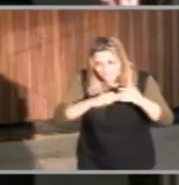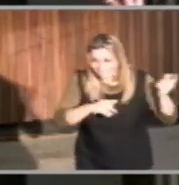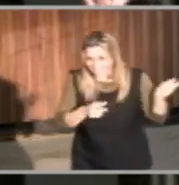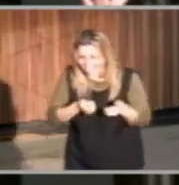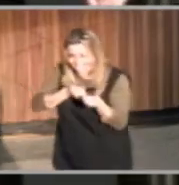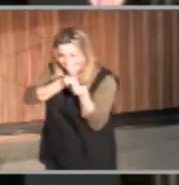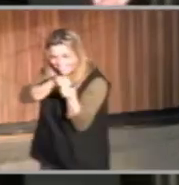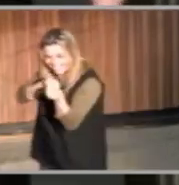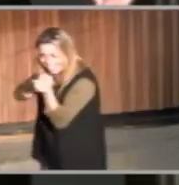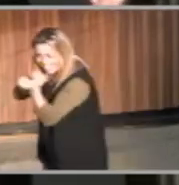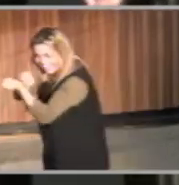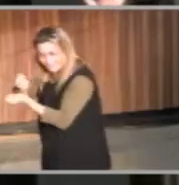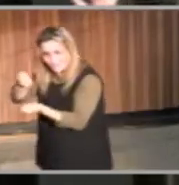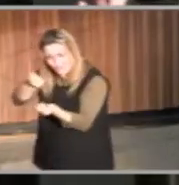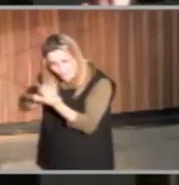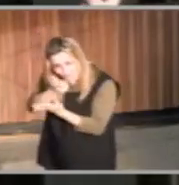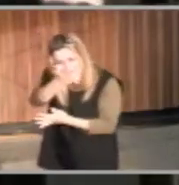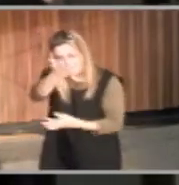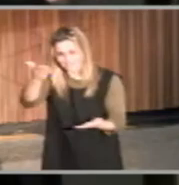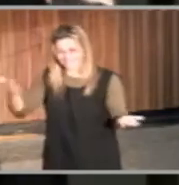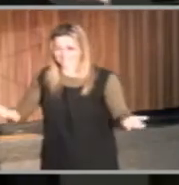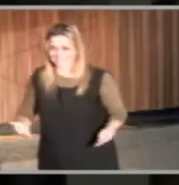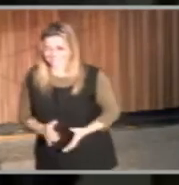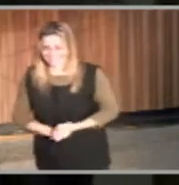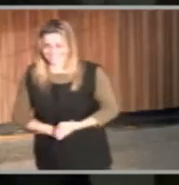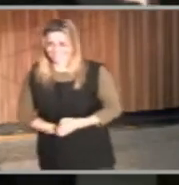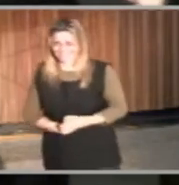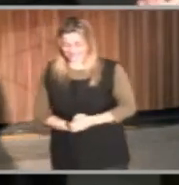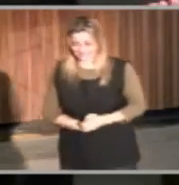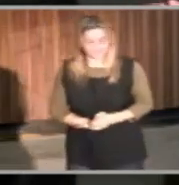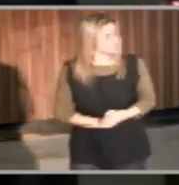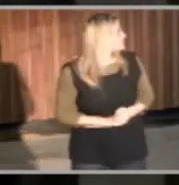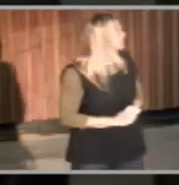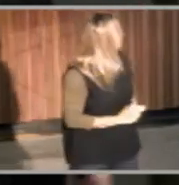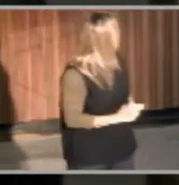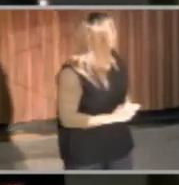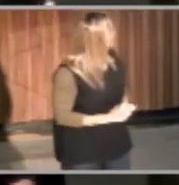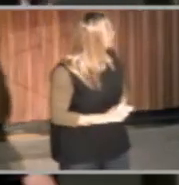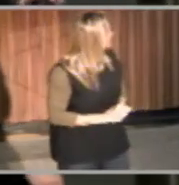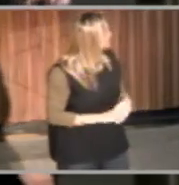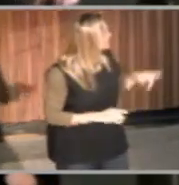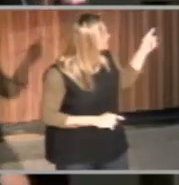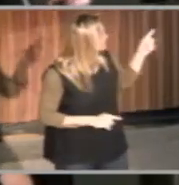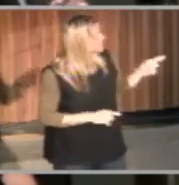Vamos, vai, vamos, hein? Sabe, aquele assim,